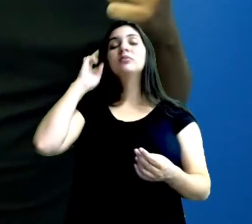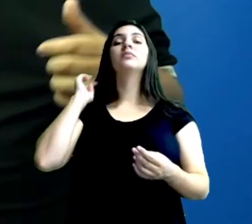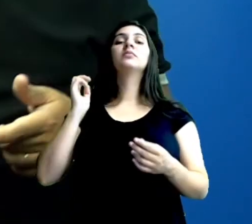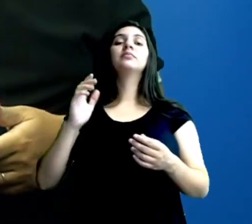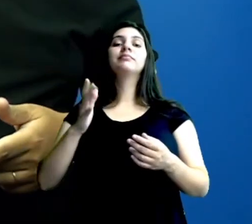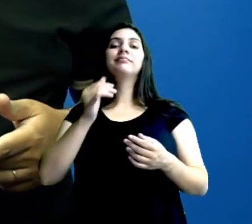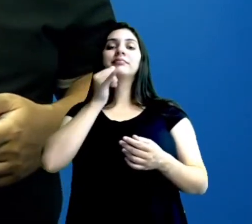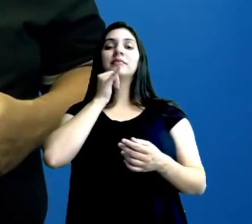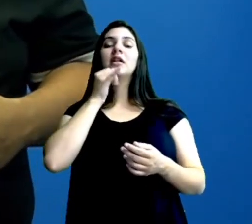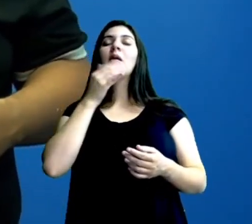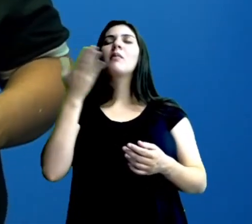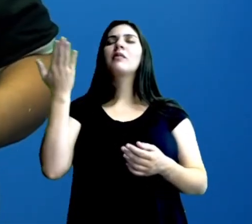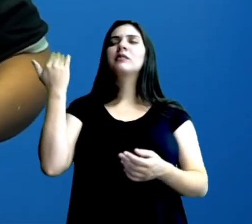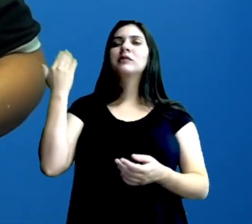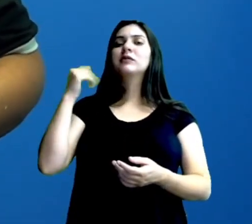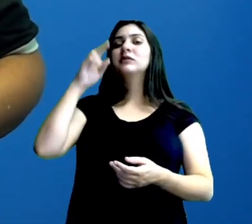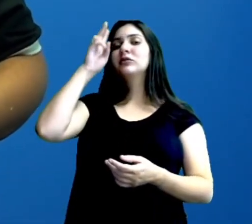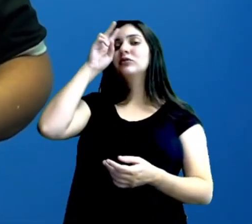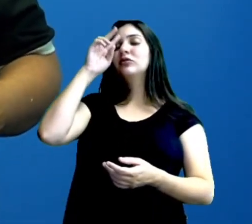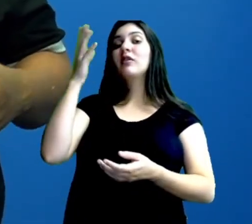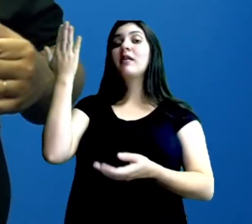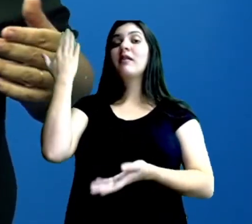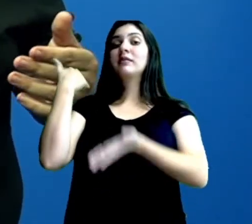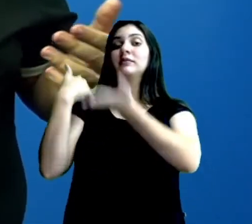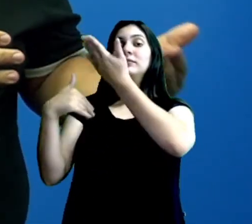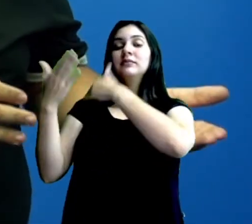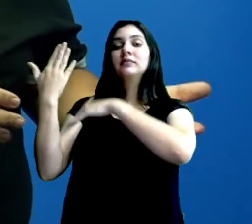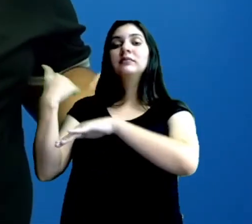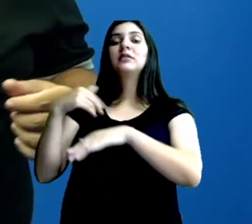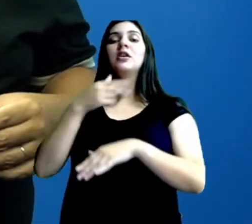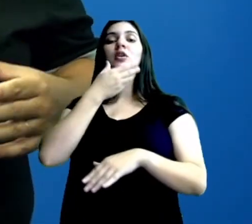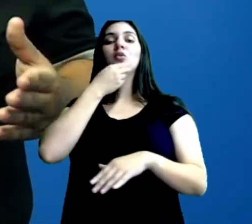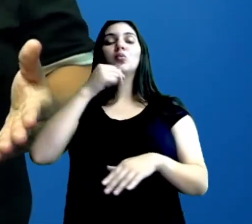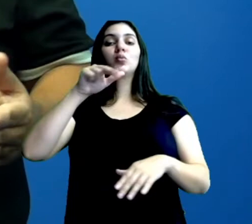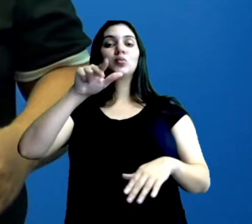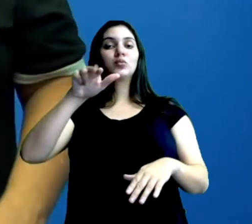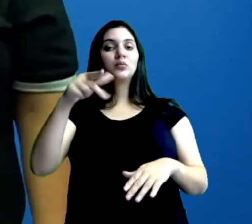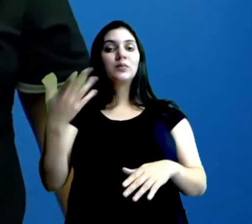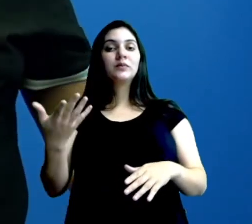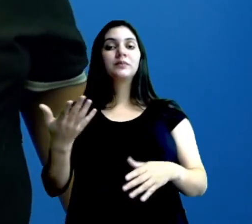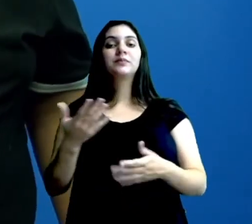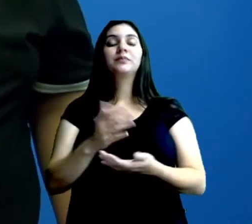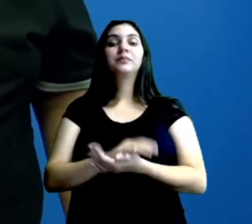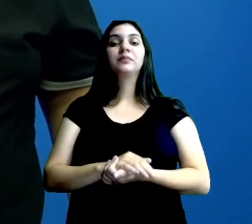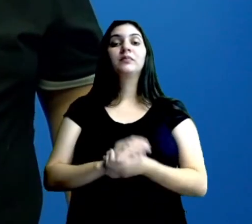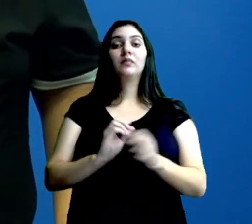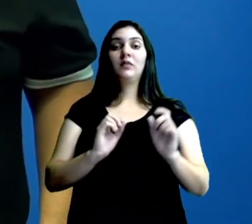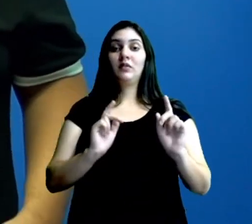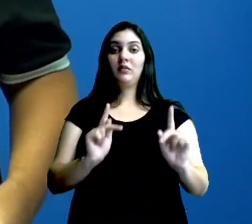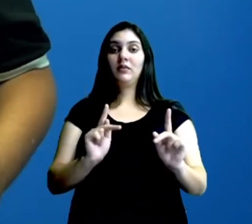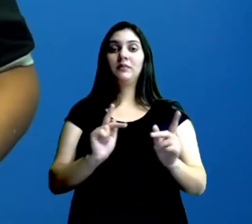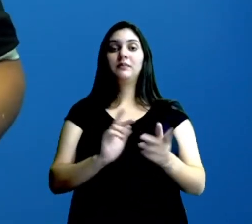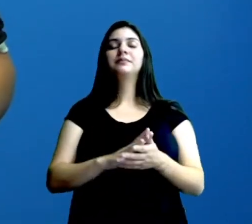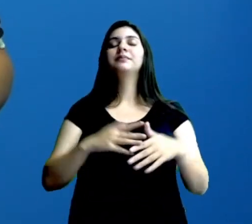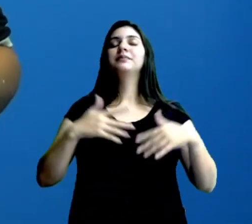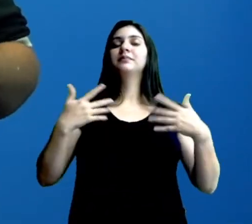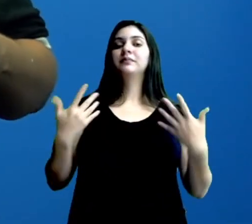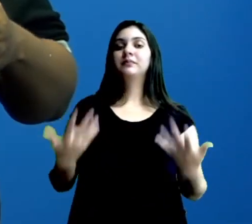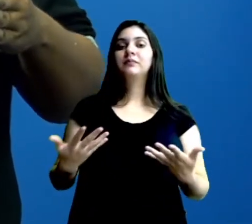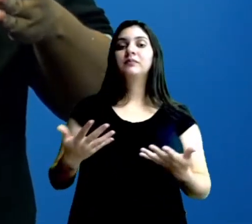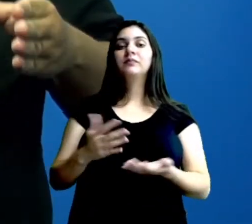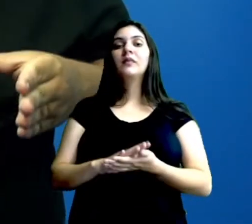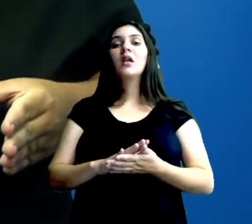irmãos Grimm, dos dinamarquês Christian Andersen. E aí, tá bom, gente?